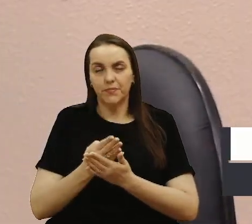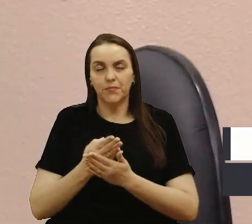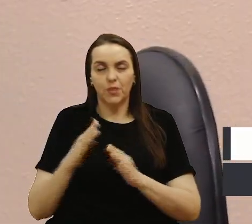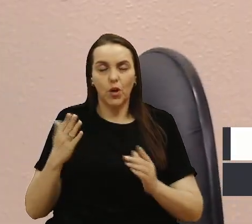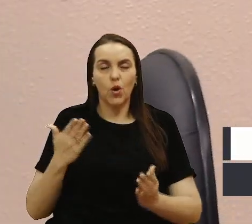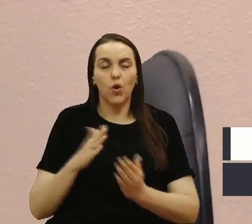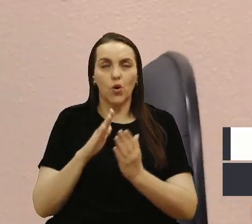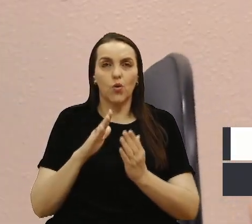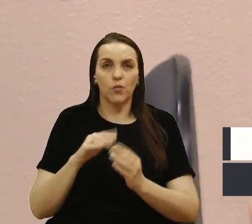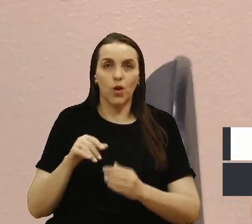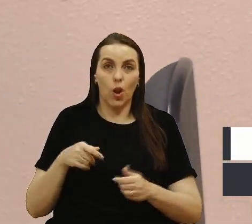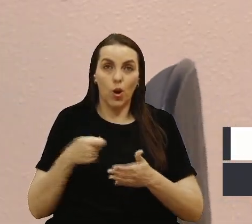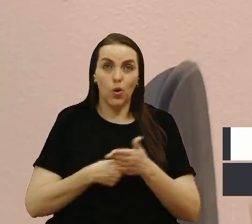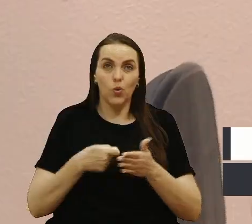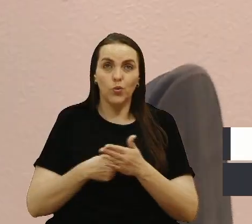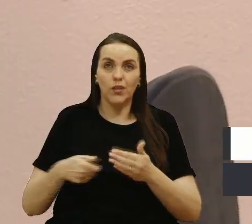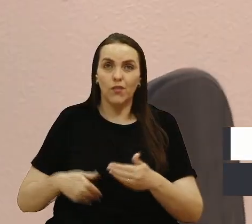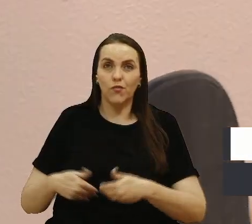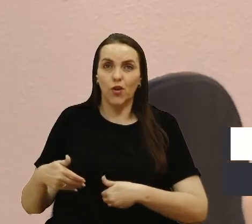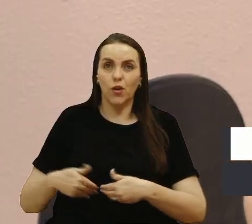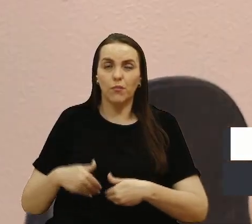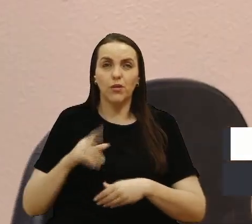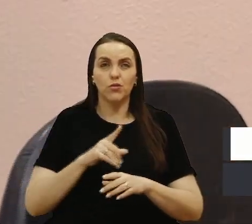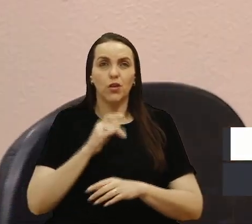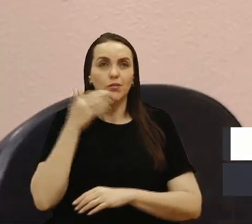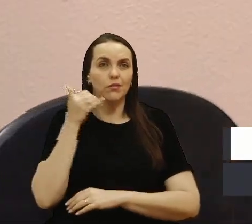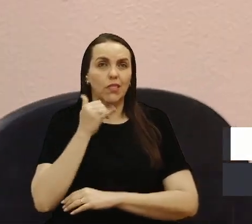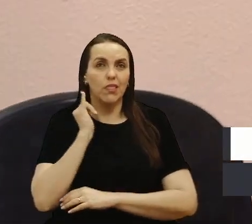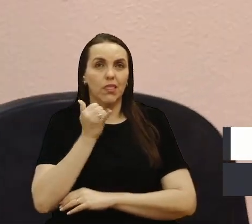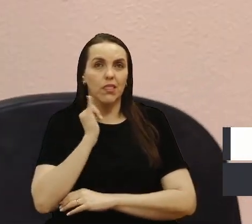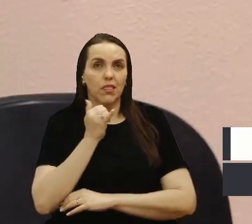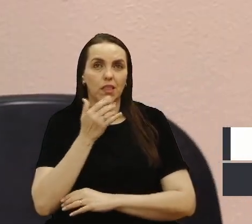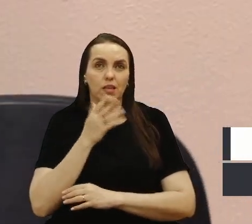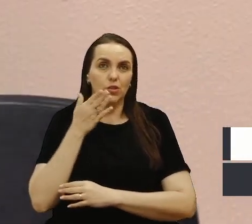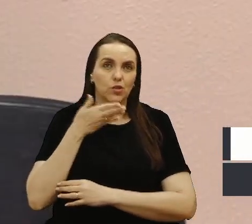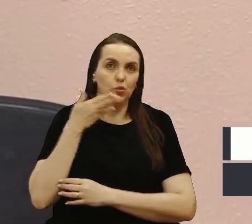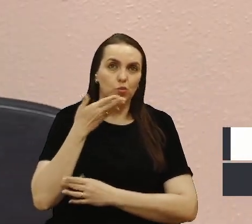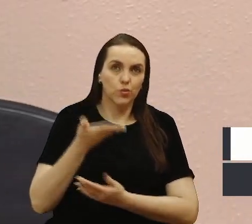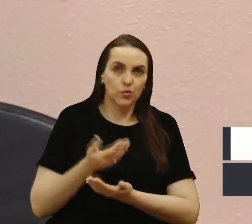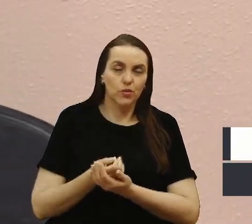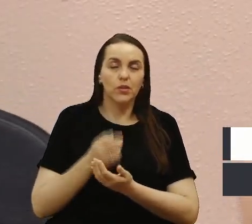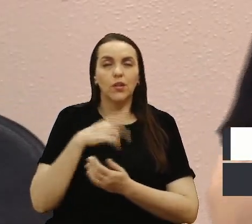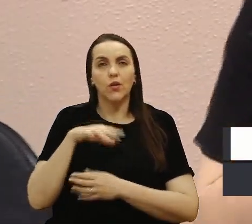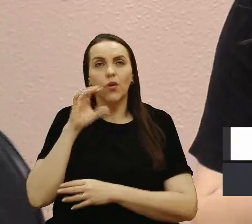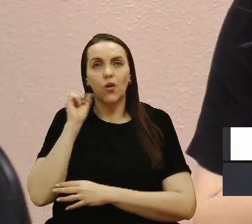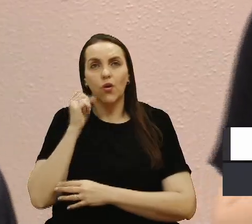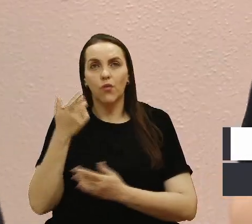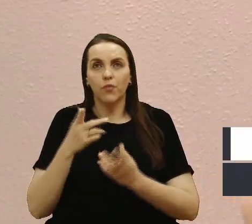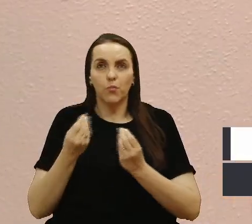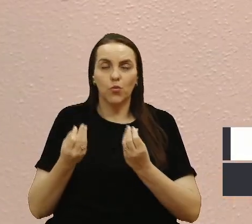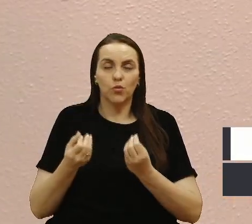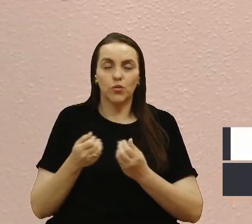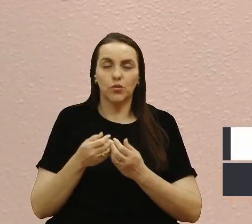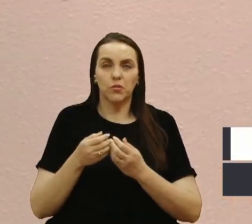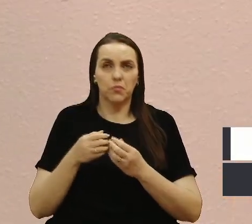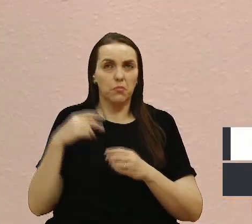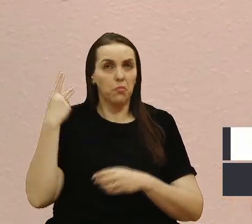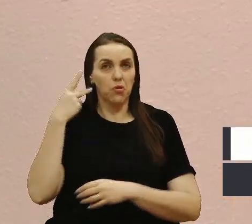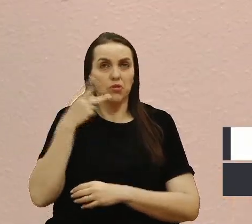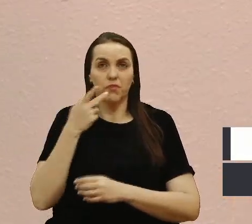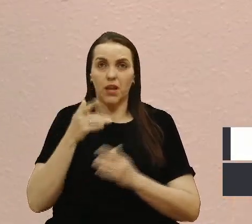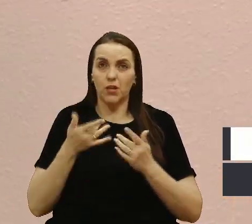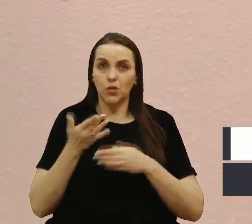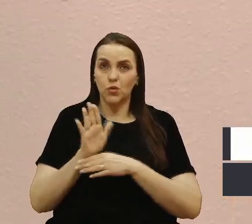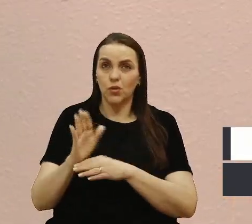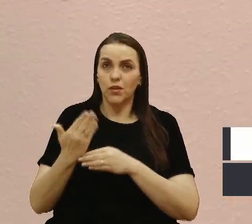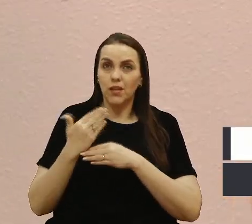e quem acaba ficando apenas na retórica. E aí a gente ouve, muitas vezes, governantes falando em solidariedade, vereador Libardi, mas quando